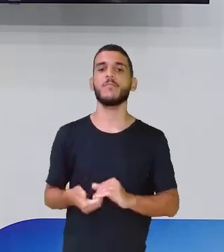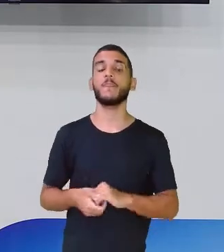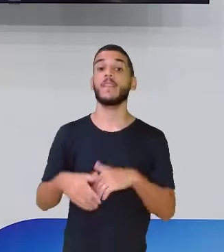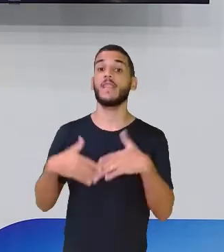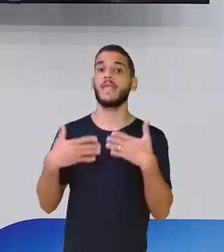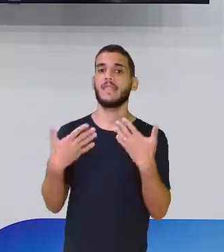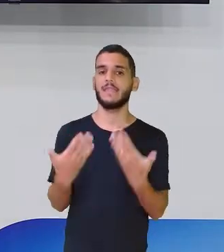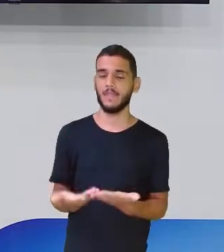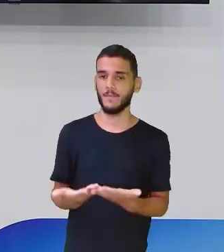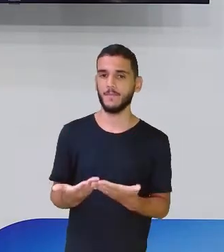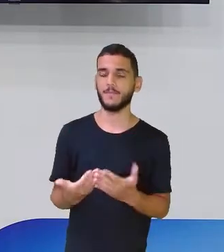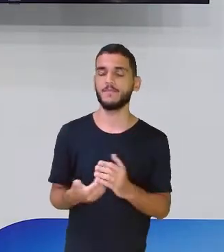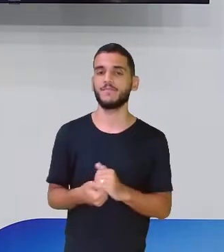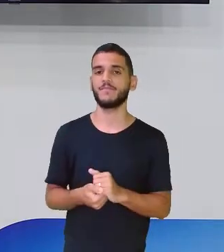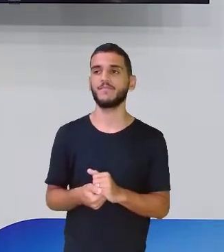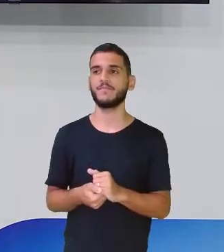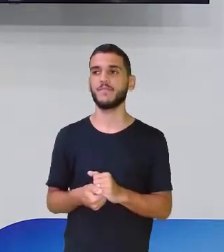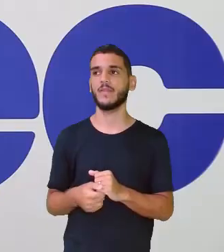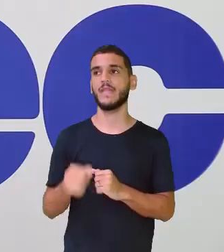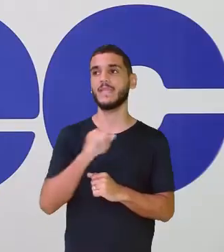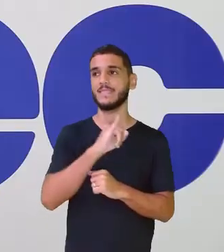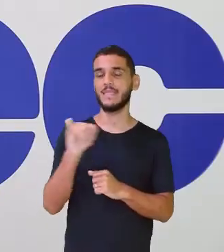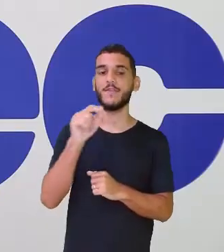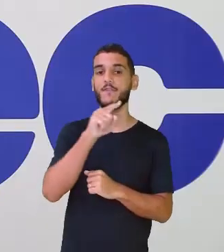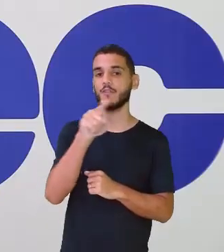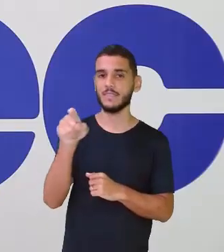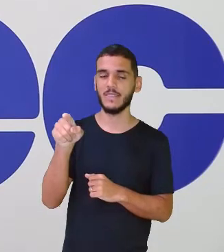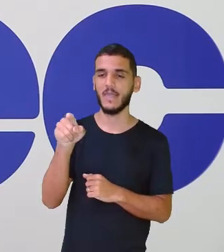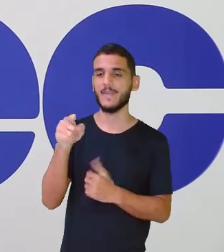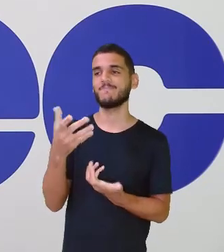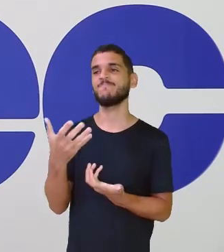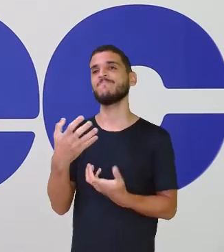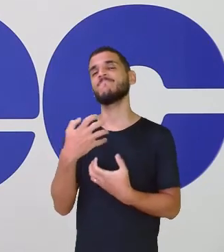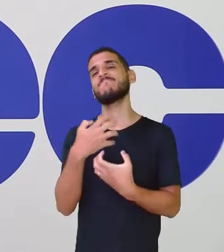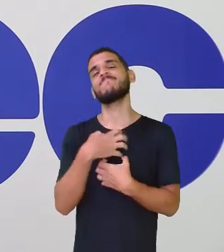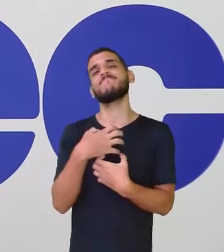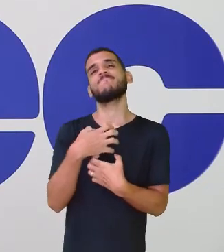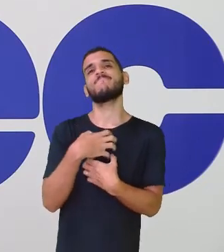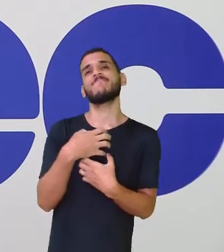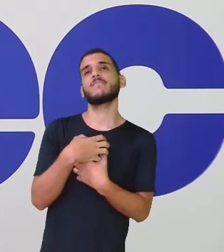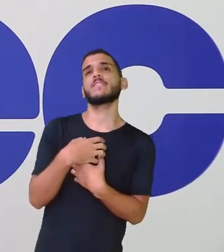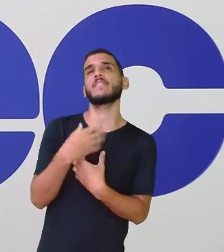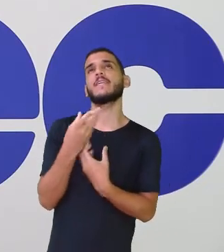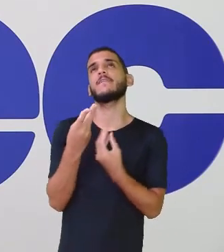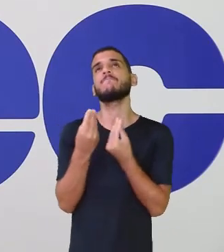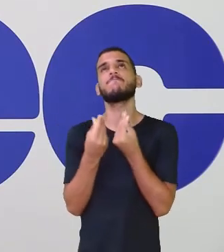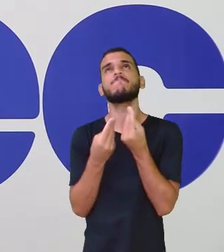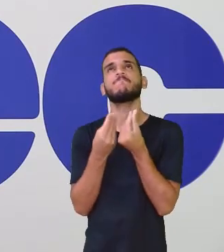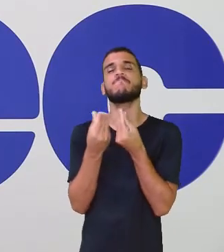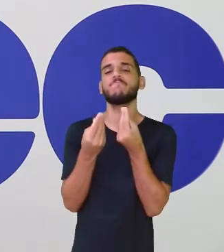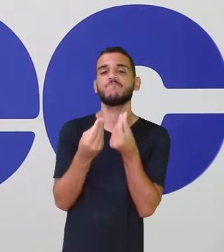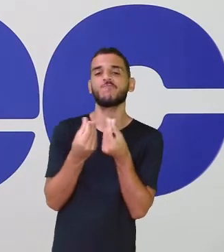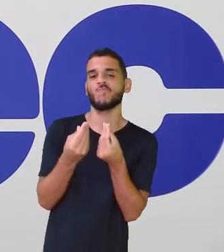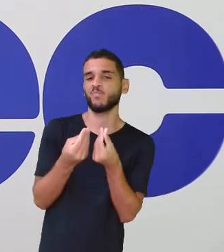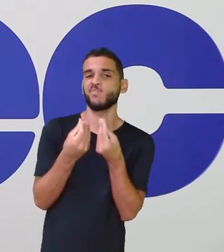ao mesmo tempo. E se você se sensibilizar, você vai conseguir detectar